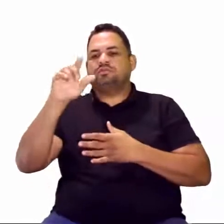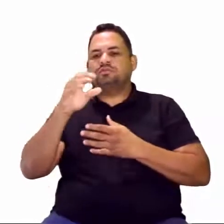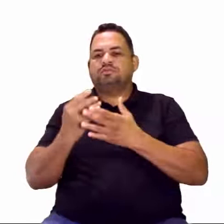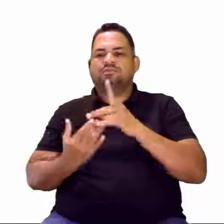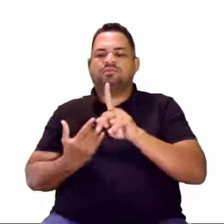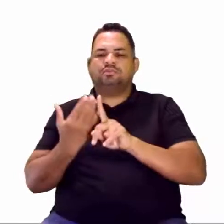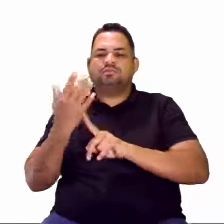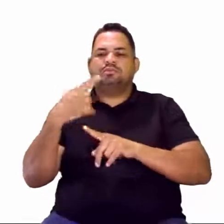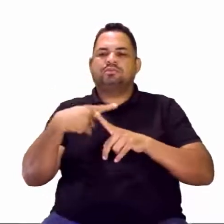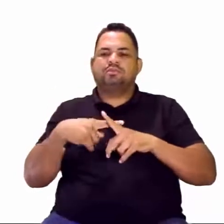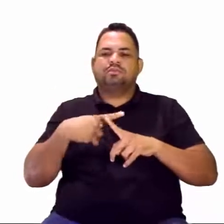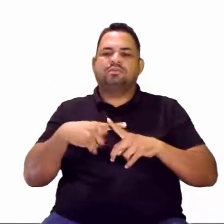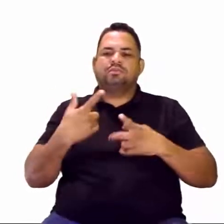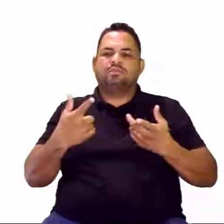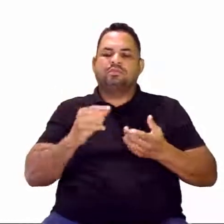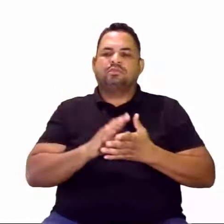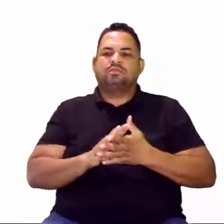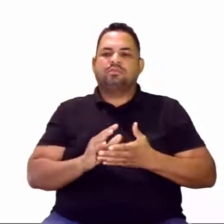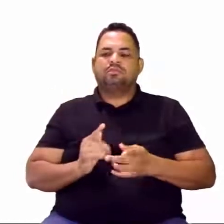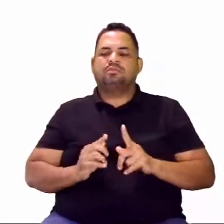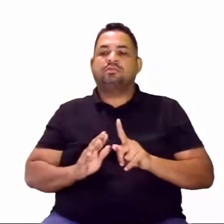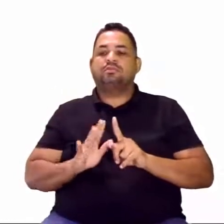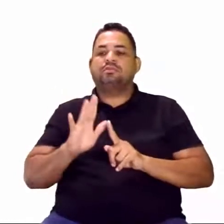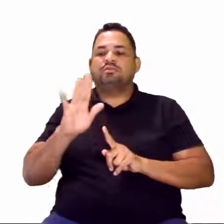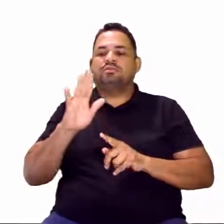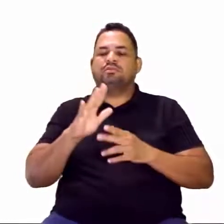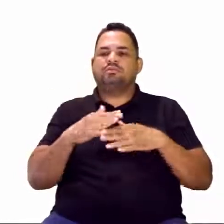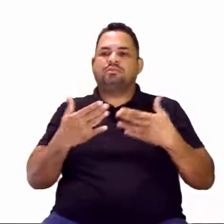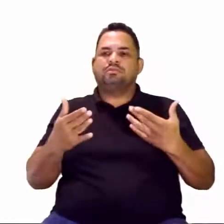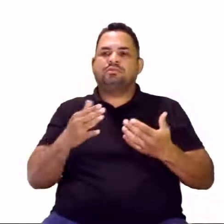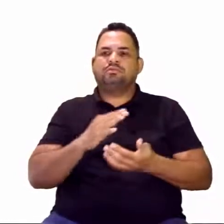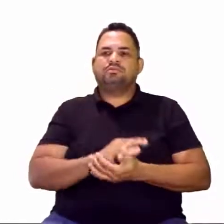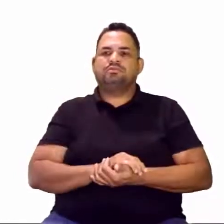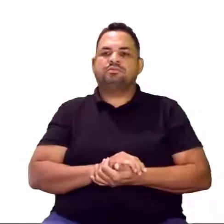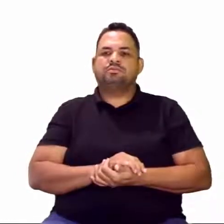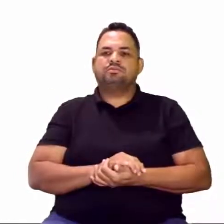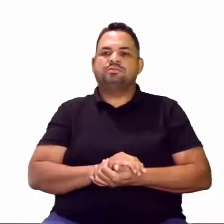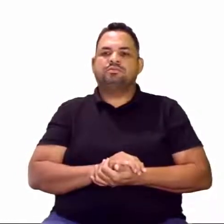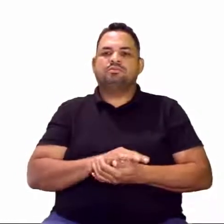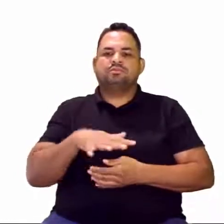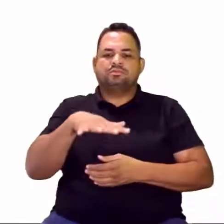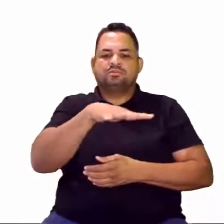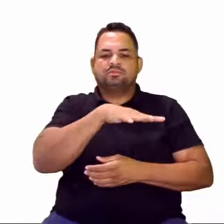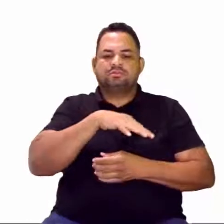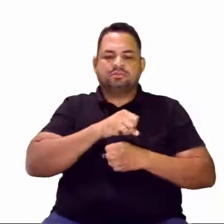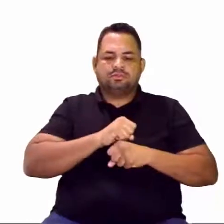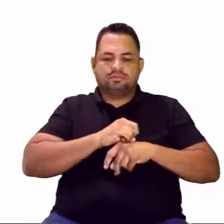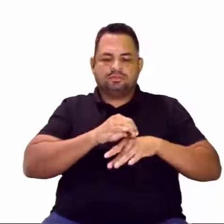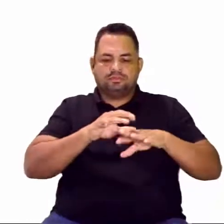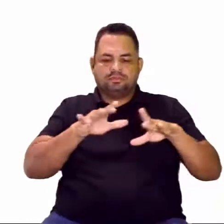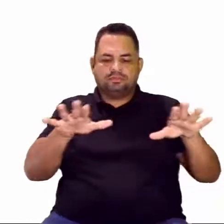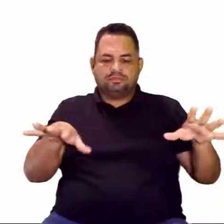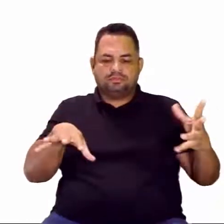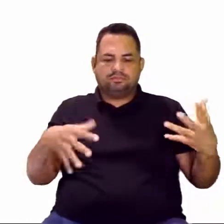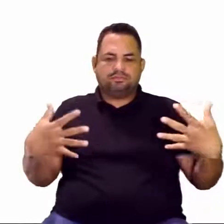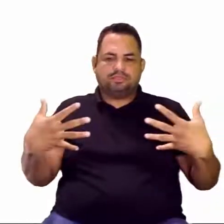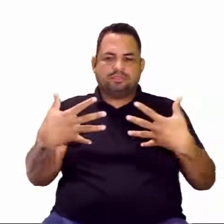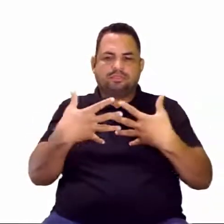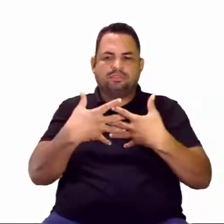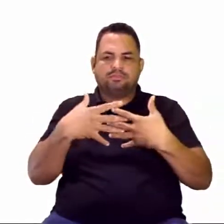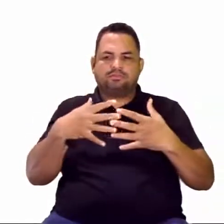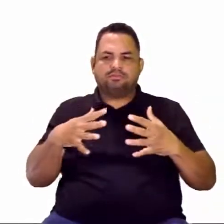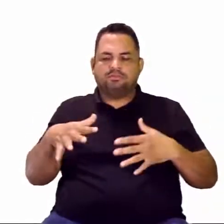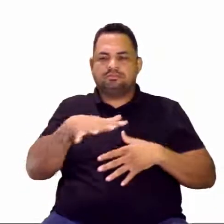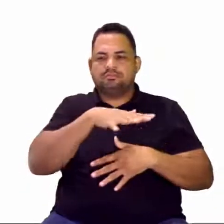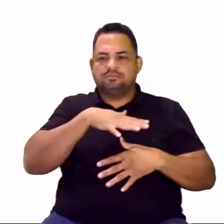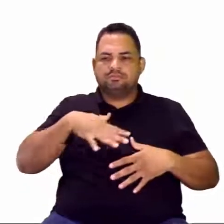Por quê? Porque esses gases, eles estão difundidos uns sobre os outros. Então, eu